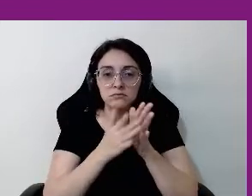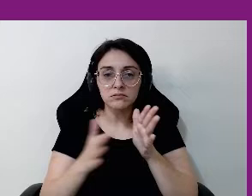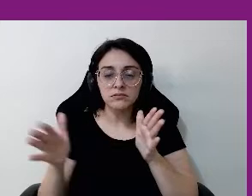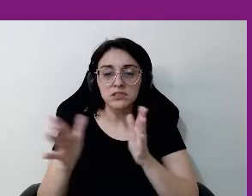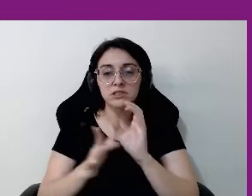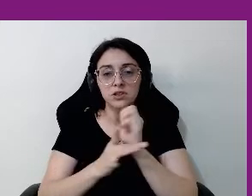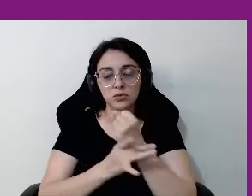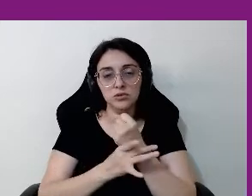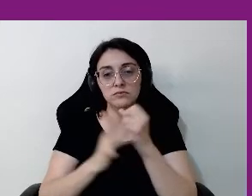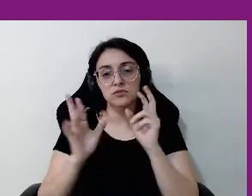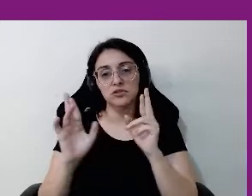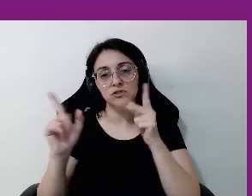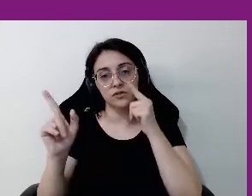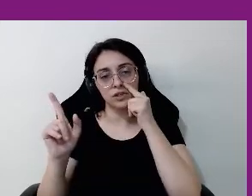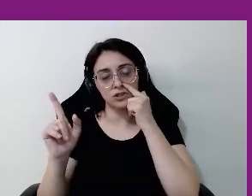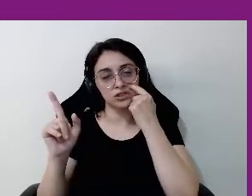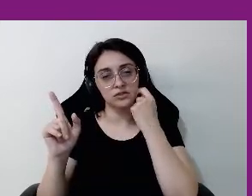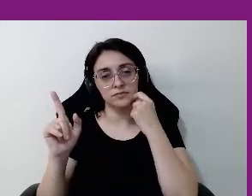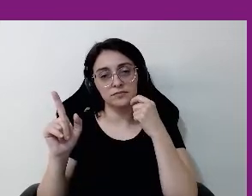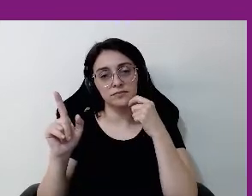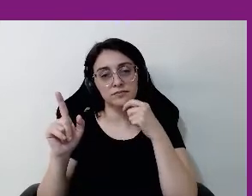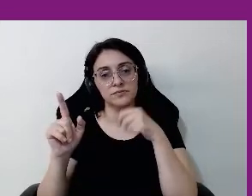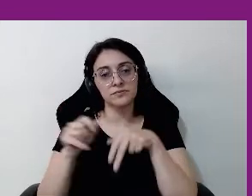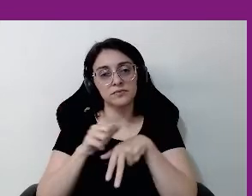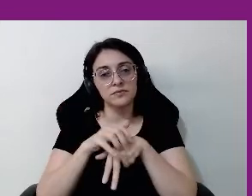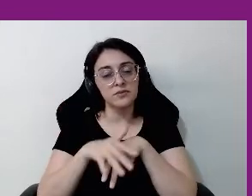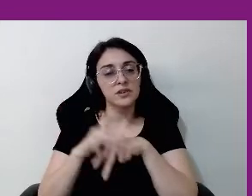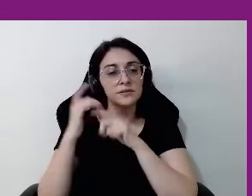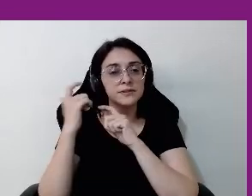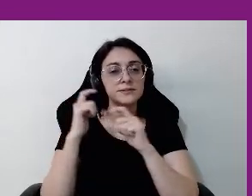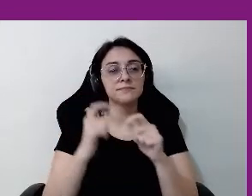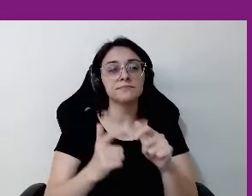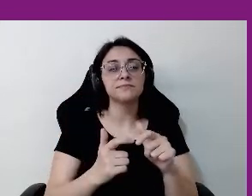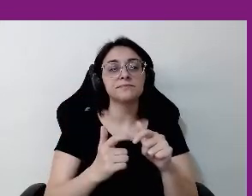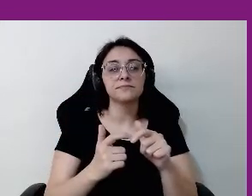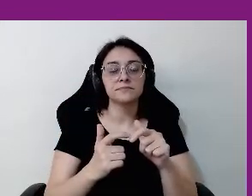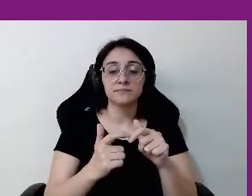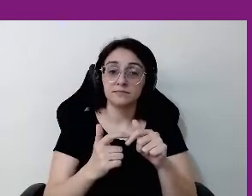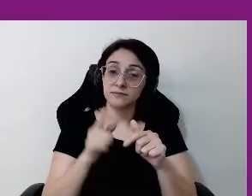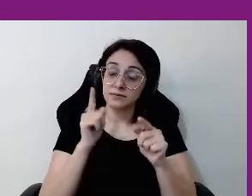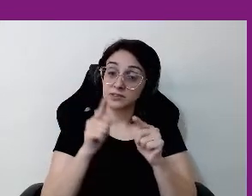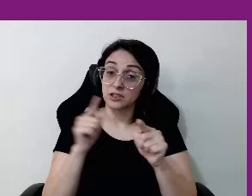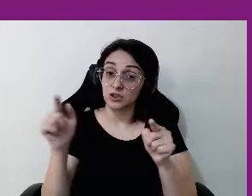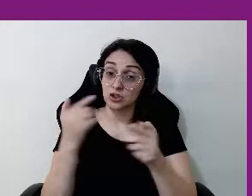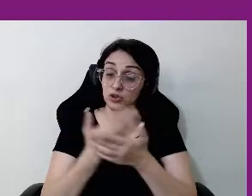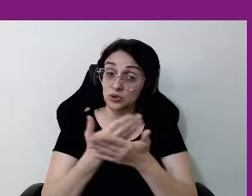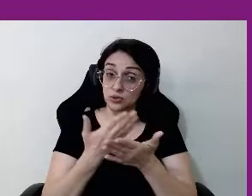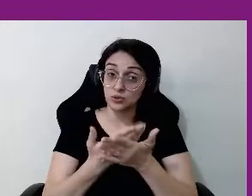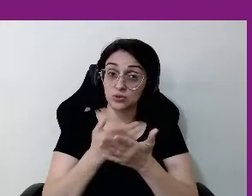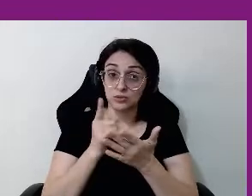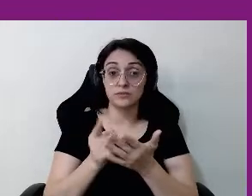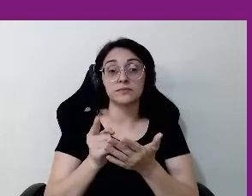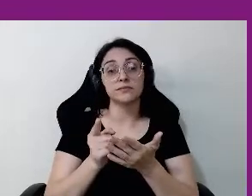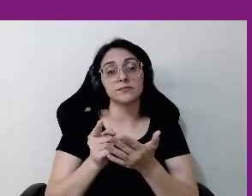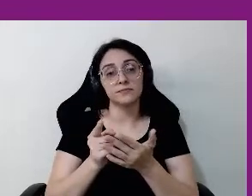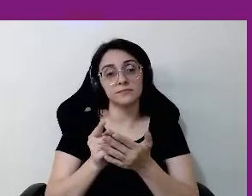segura, diferente da ventilação mecânica convencional, pelo menos neste estudo.